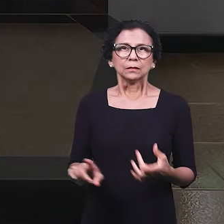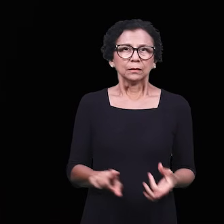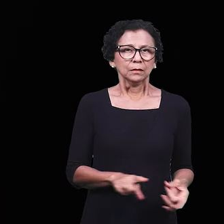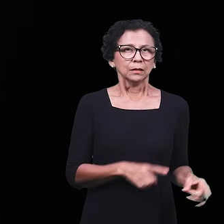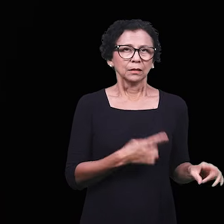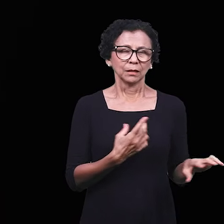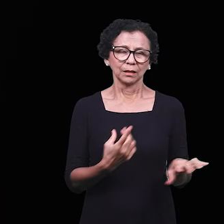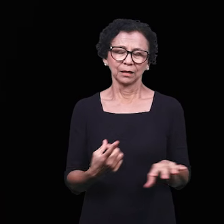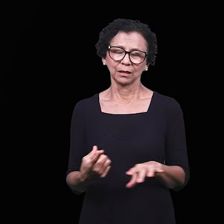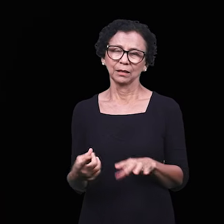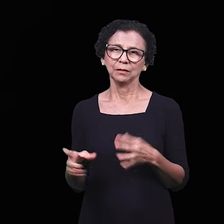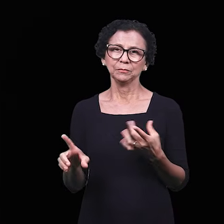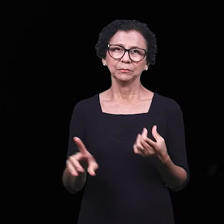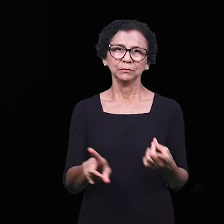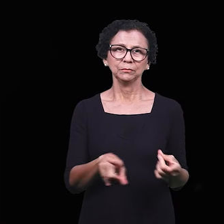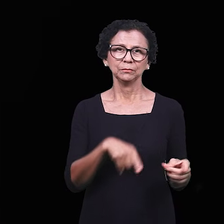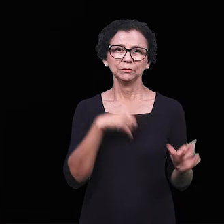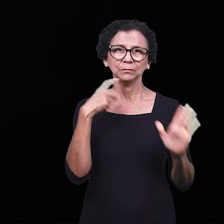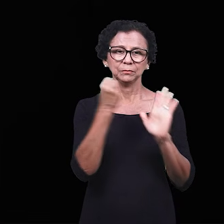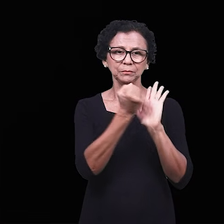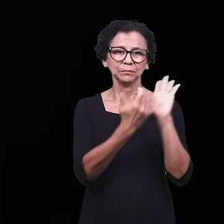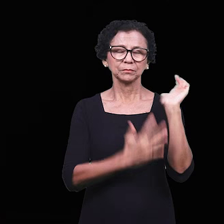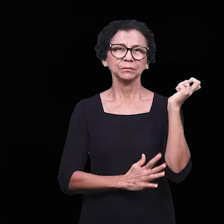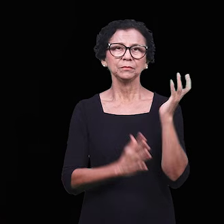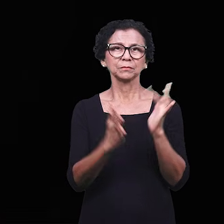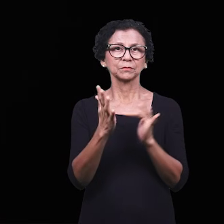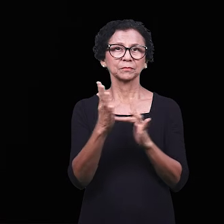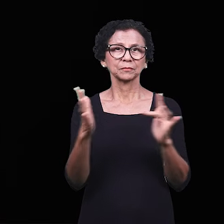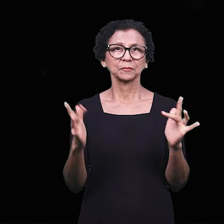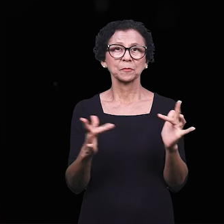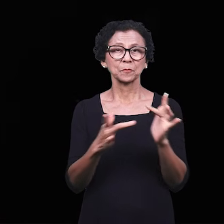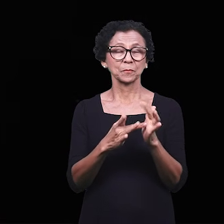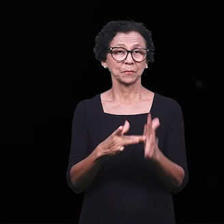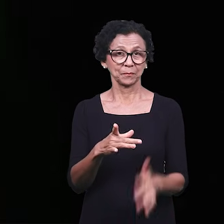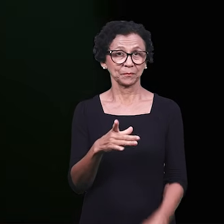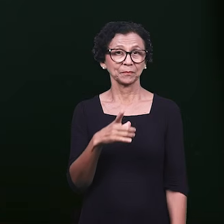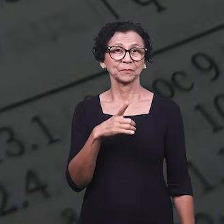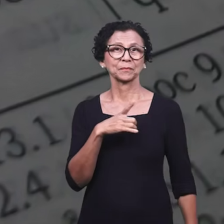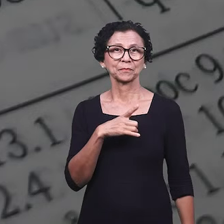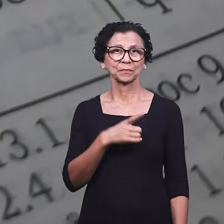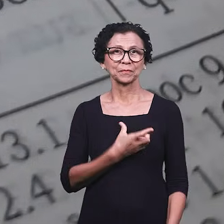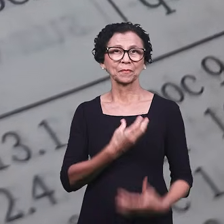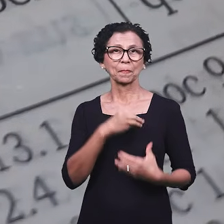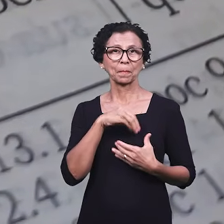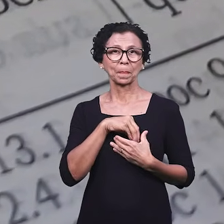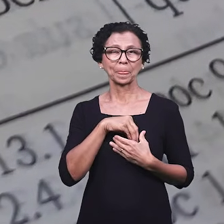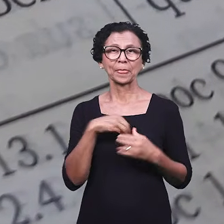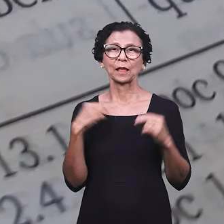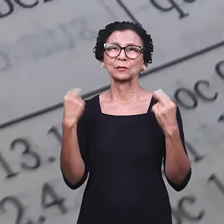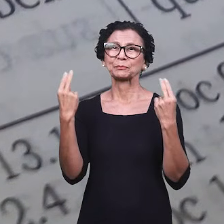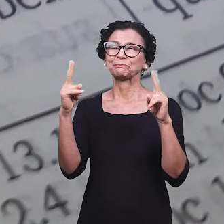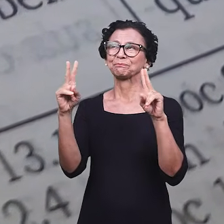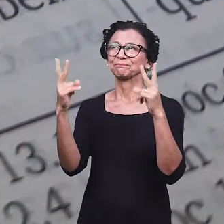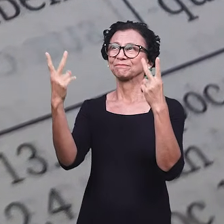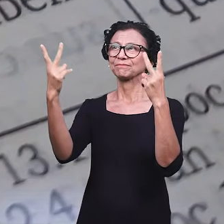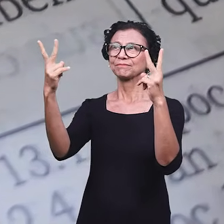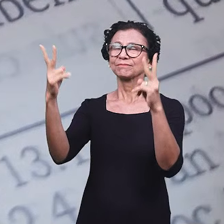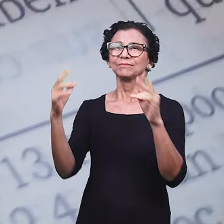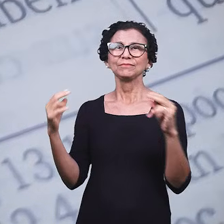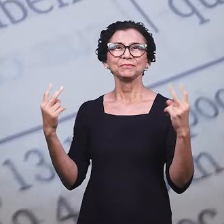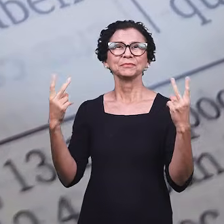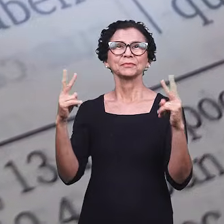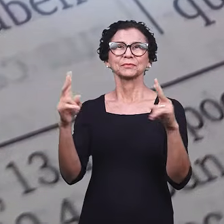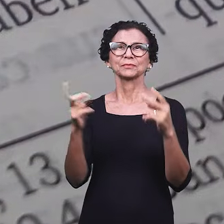E quem tiver Teu sangue sobre si, terá vitória,